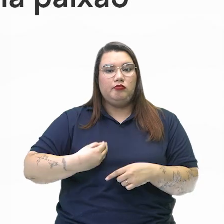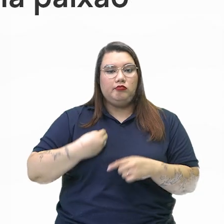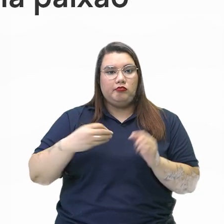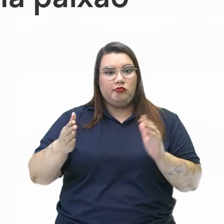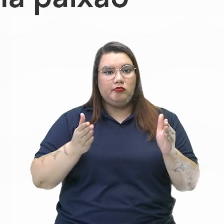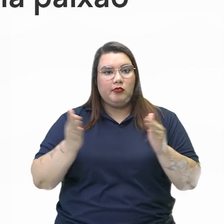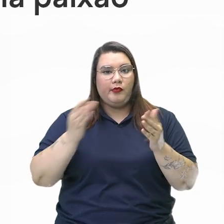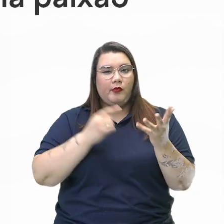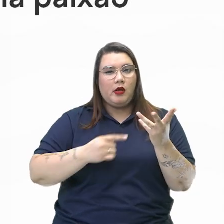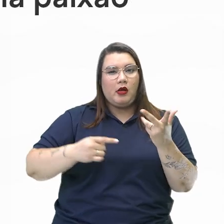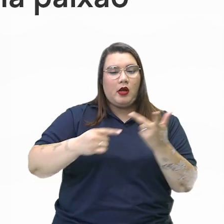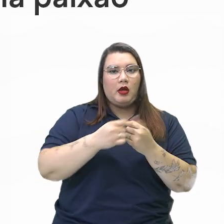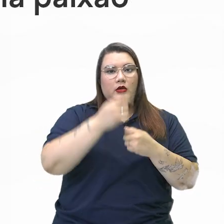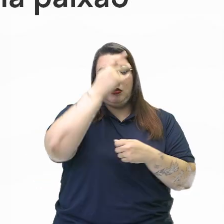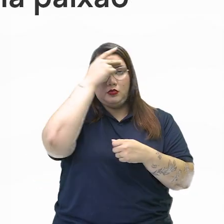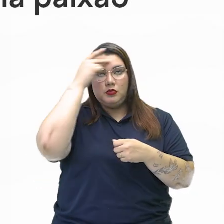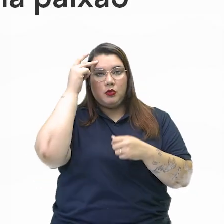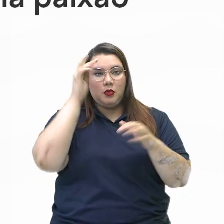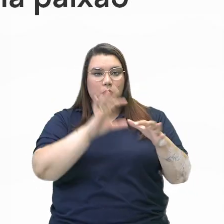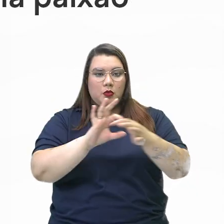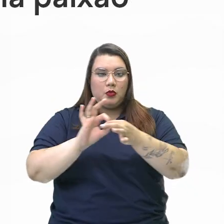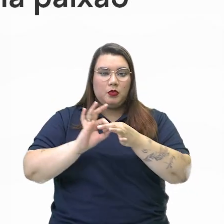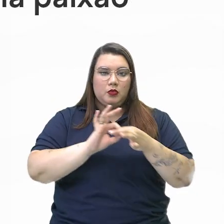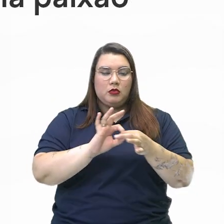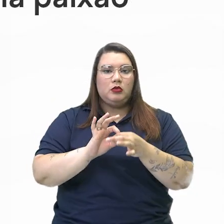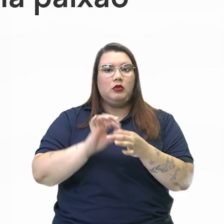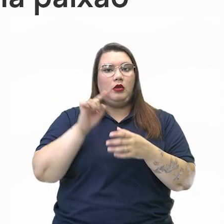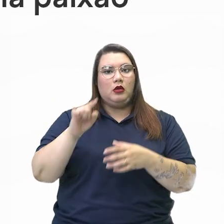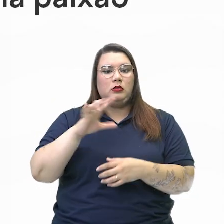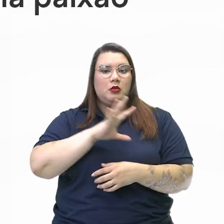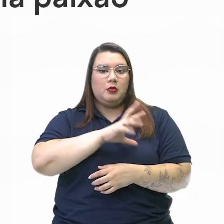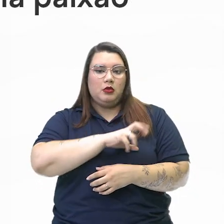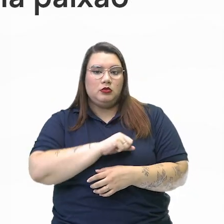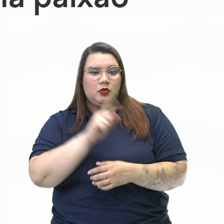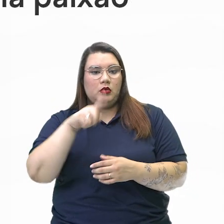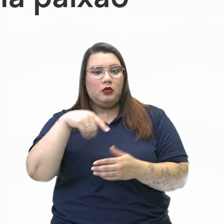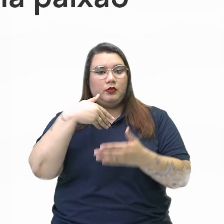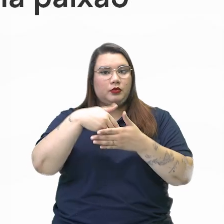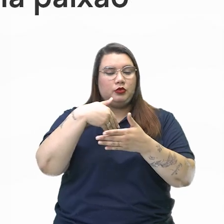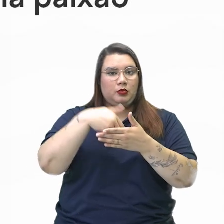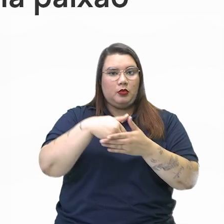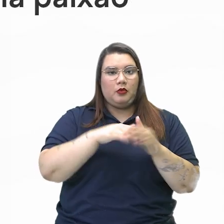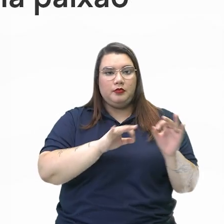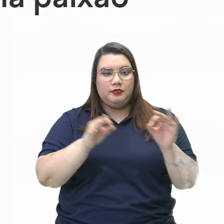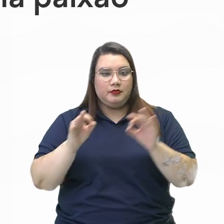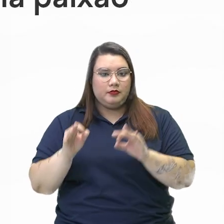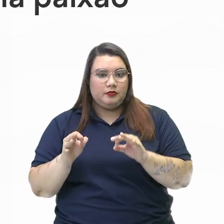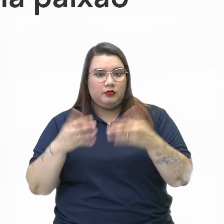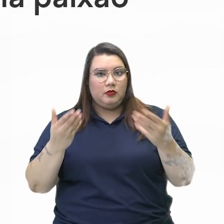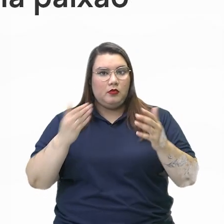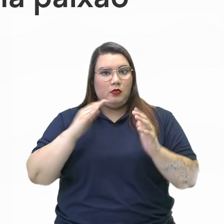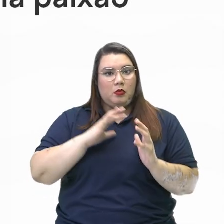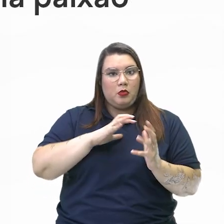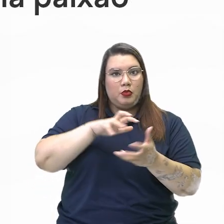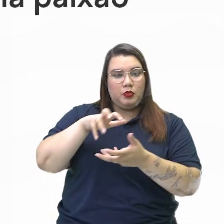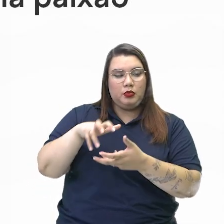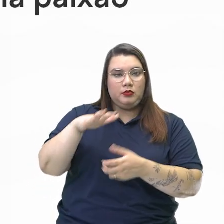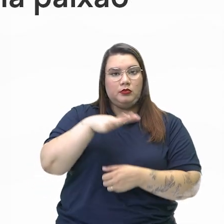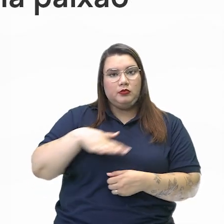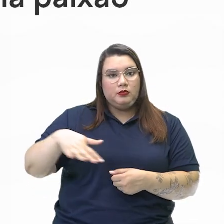pessoas se unem em torno de uma paixão que é o futebol. Então, no planeta todo, né? No